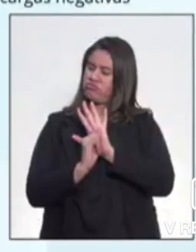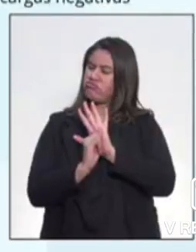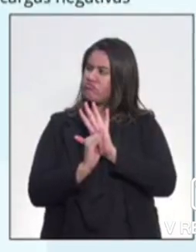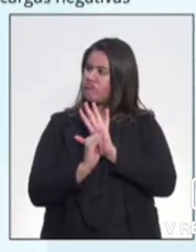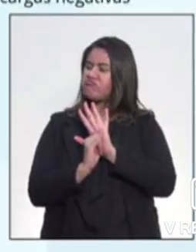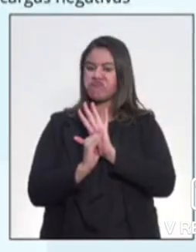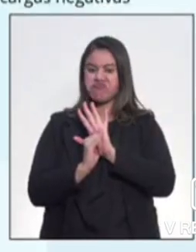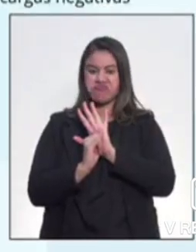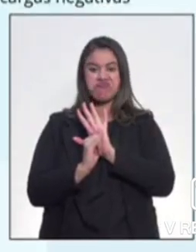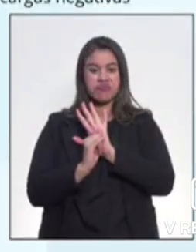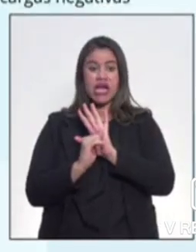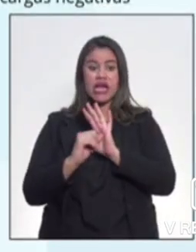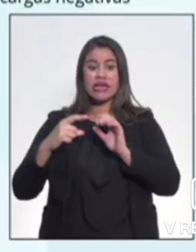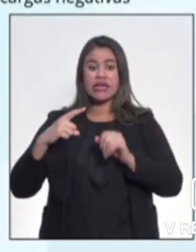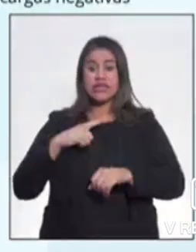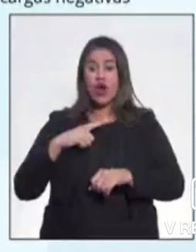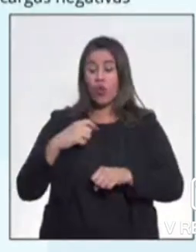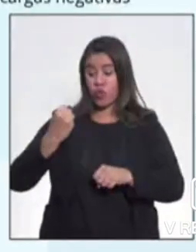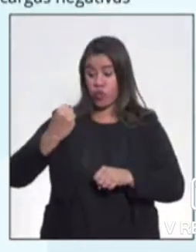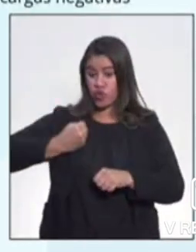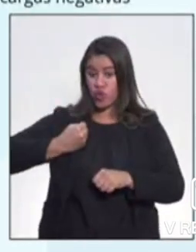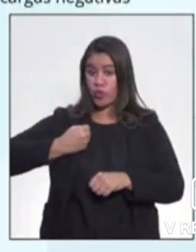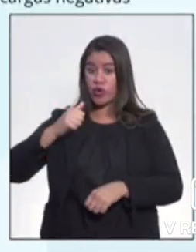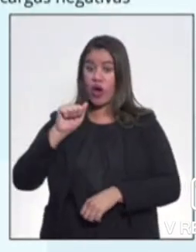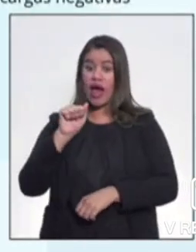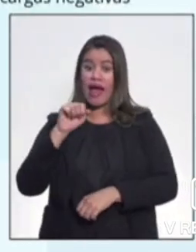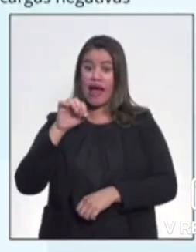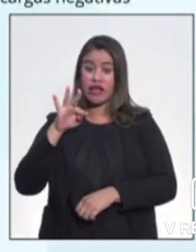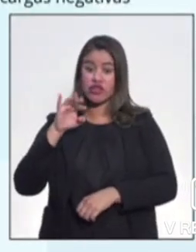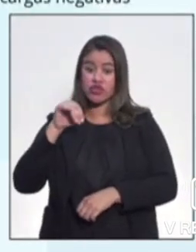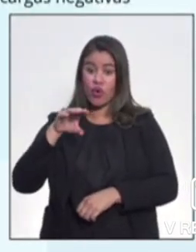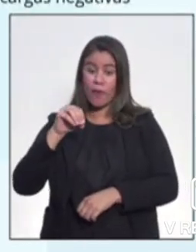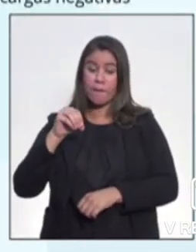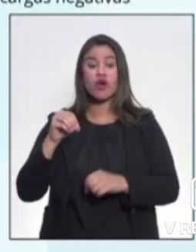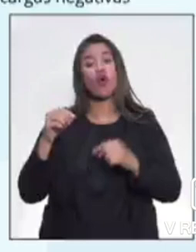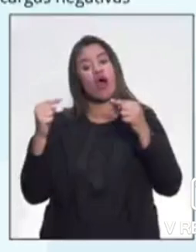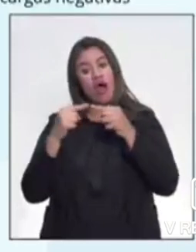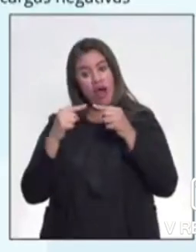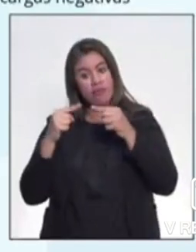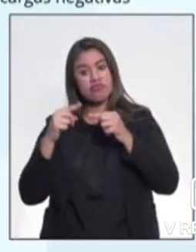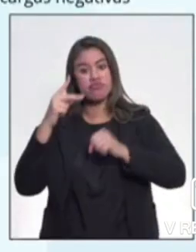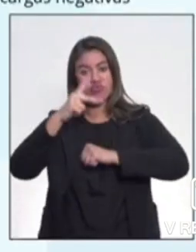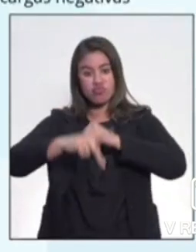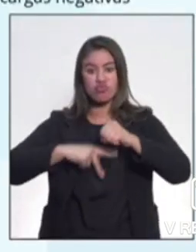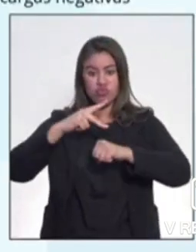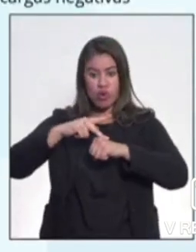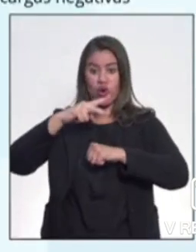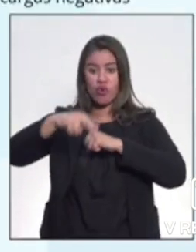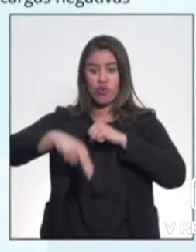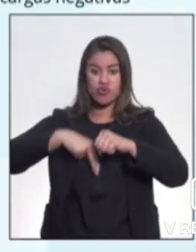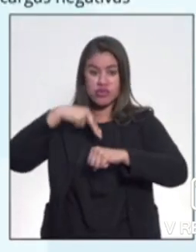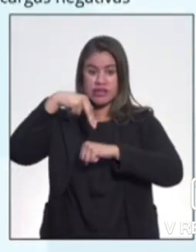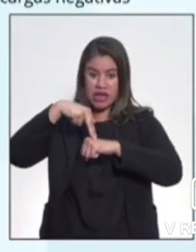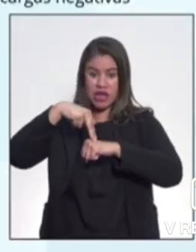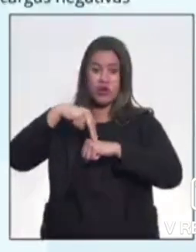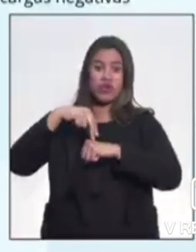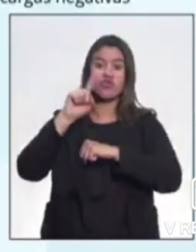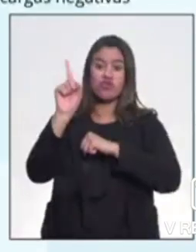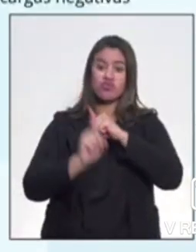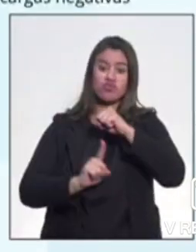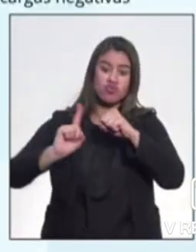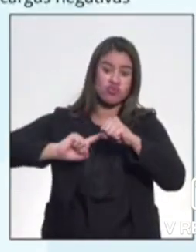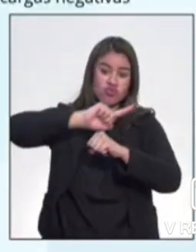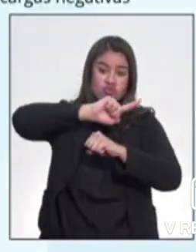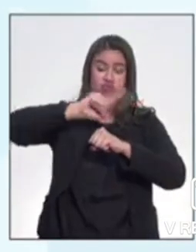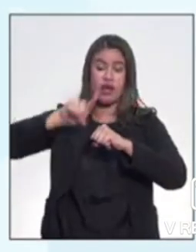igual ao número de próton, é a identidade do átomo. Perfeito? Então, baseado nessa explicação que o professor deu, né, que nós vimos